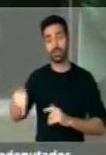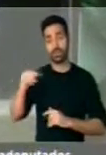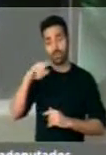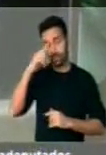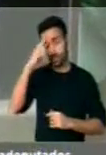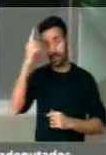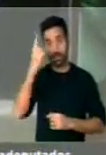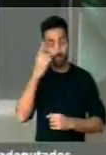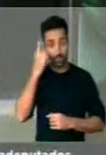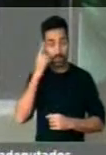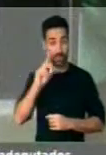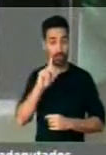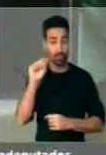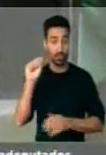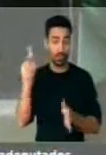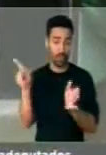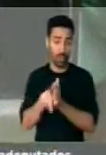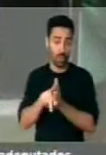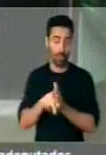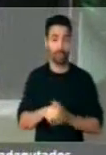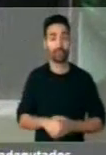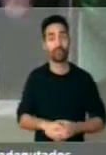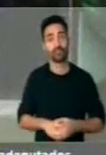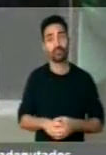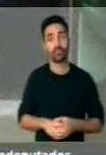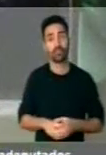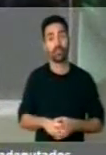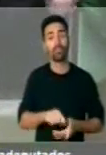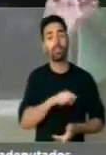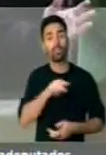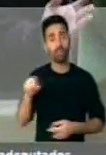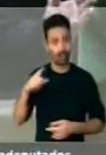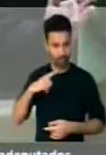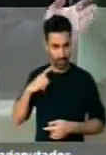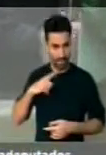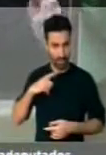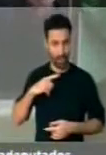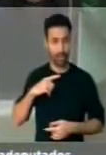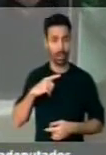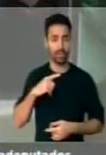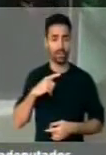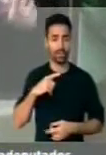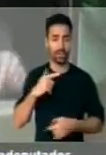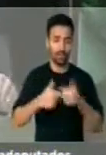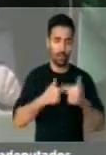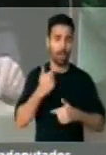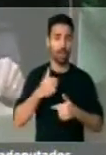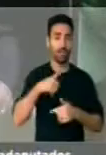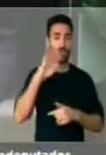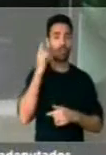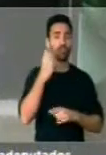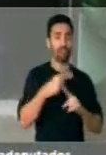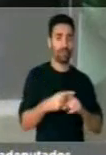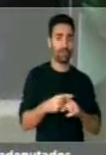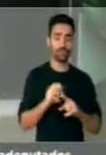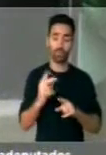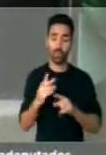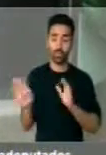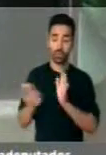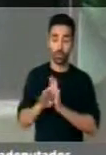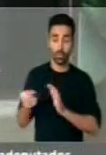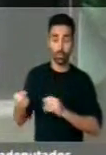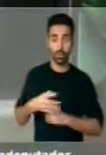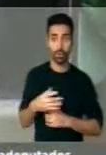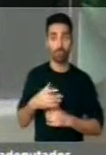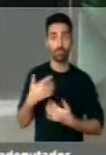parlamentar num dia específico. Quem aqui tem mais de um mandato, ou quem chegou nessa legislatura e a